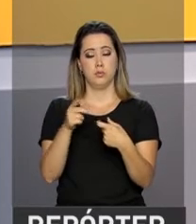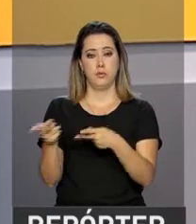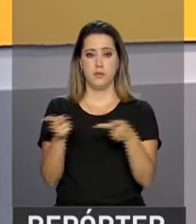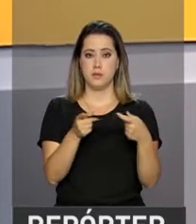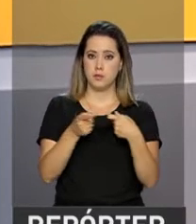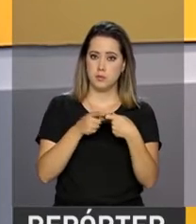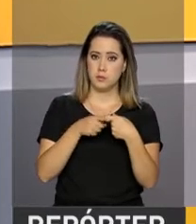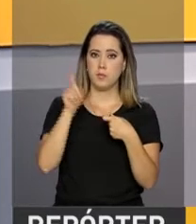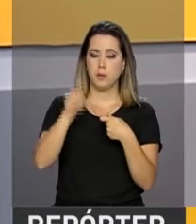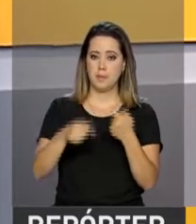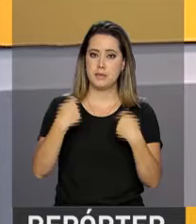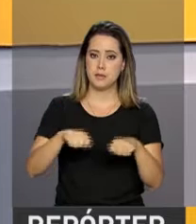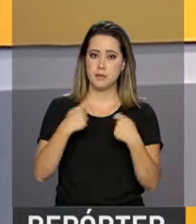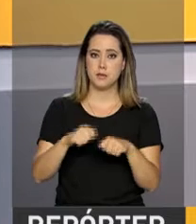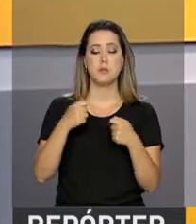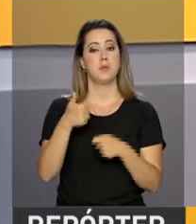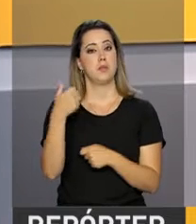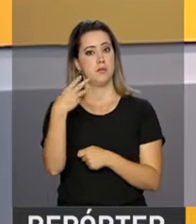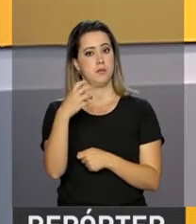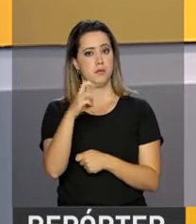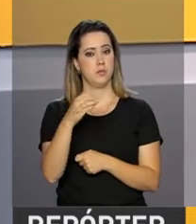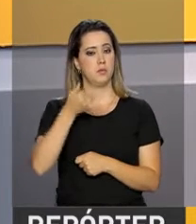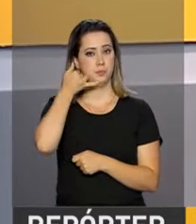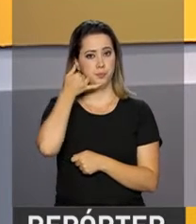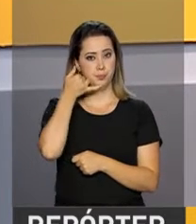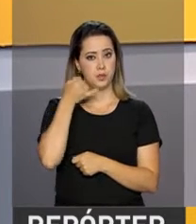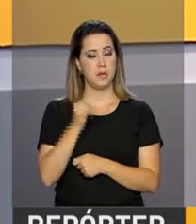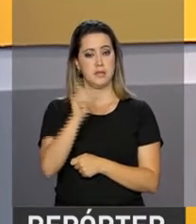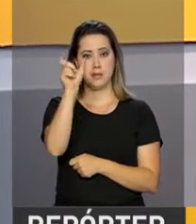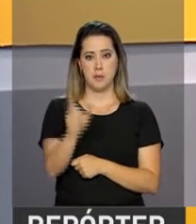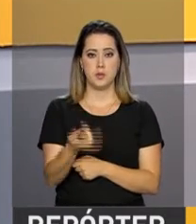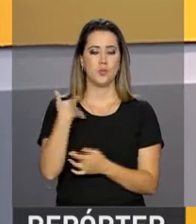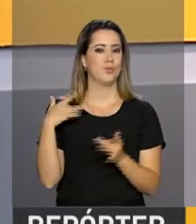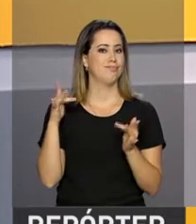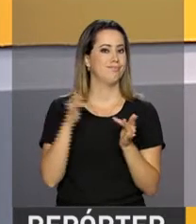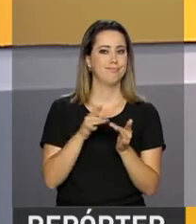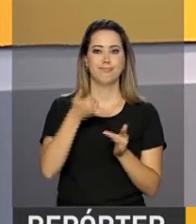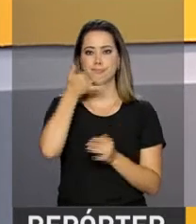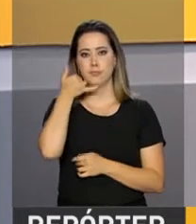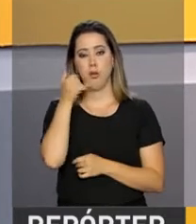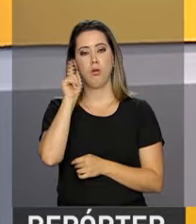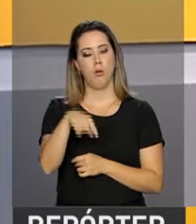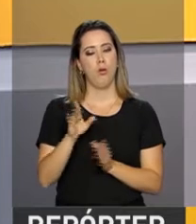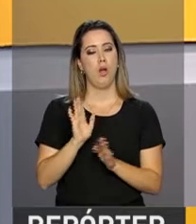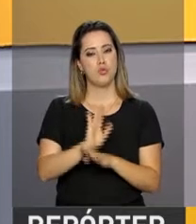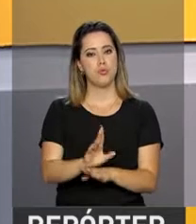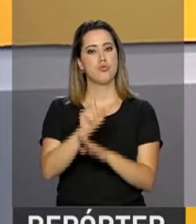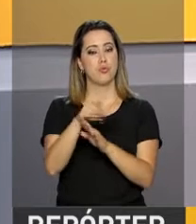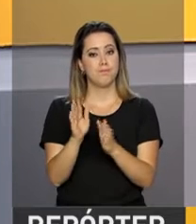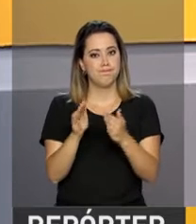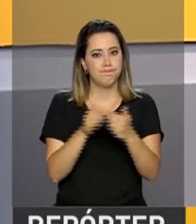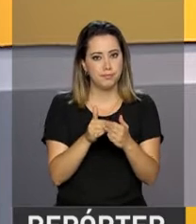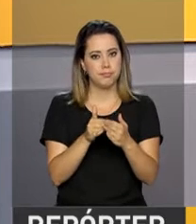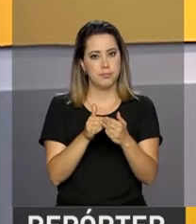ser feita exclusivamente pelo telefone 135 se o beneficiário não entrar em contato auxílio é bloqueado a